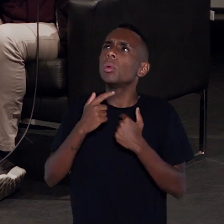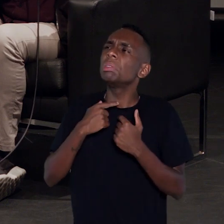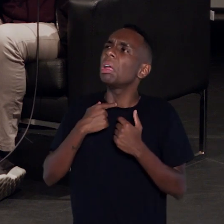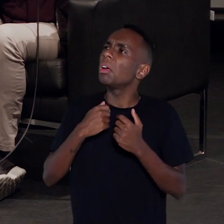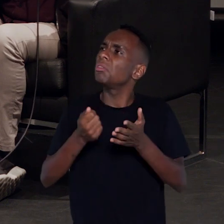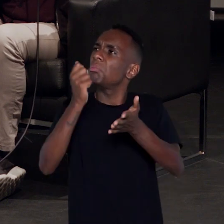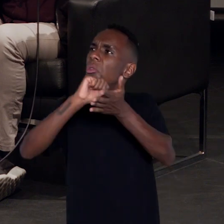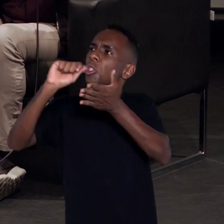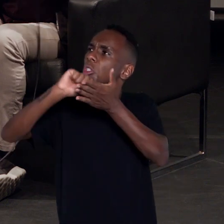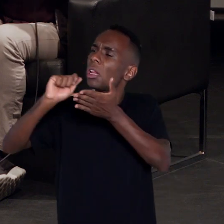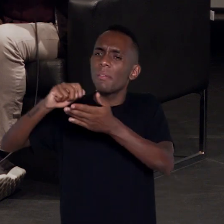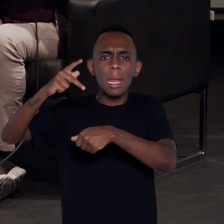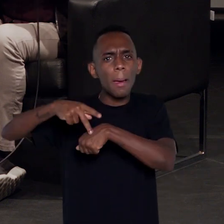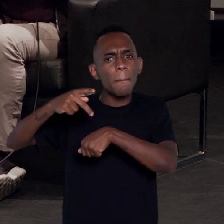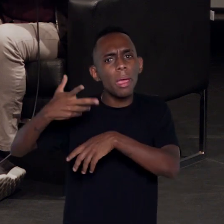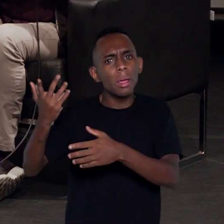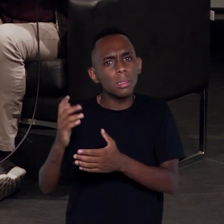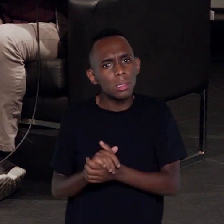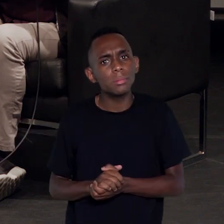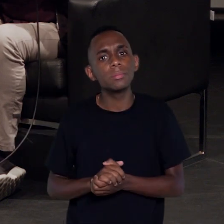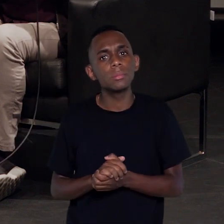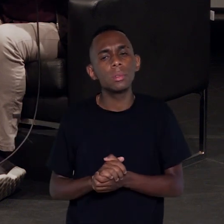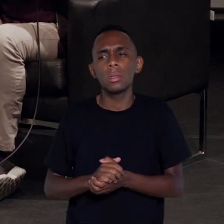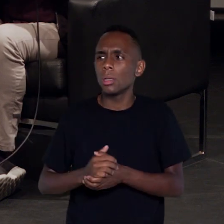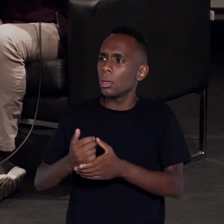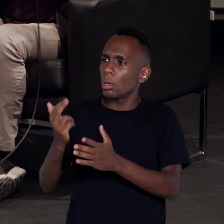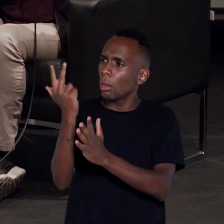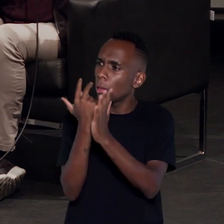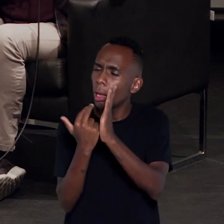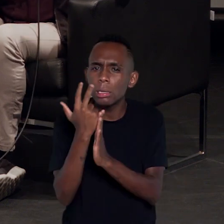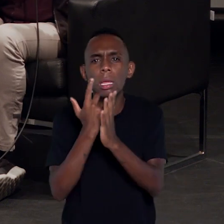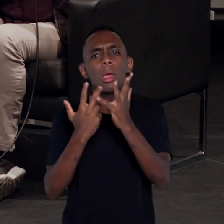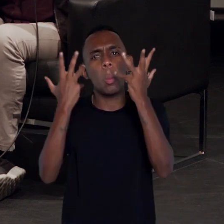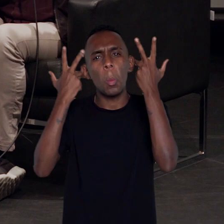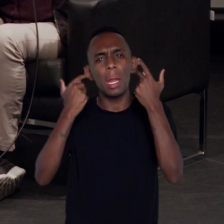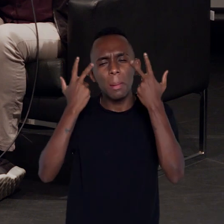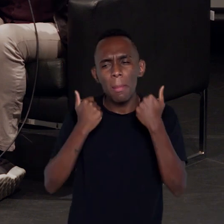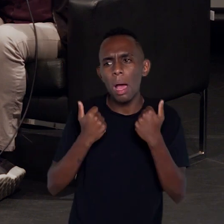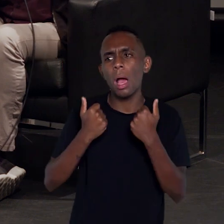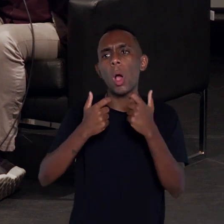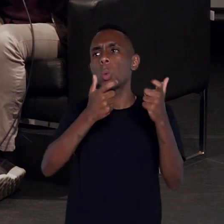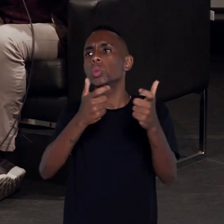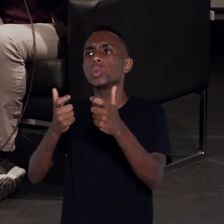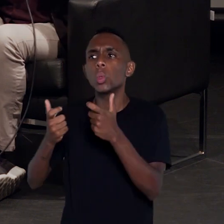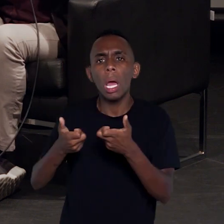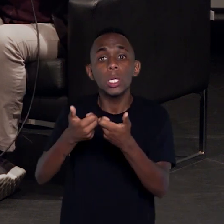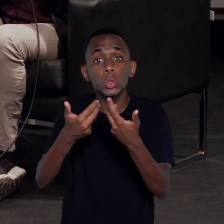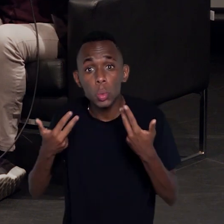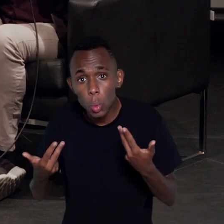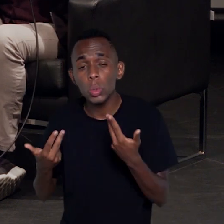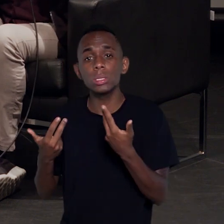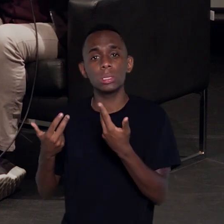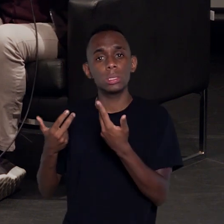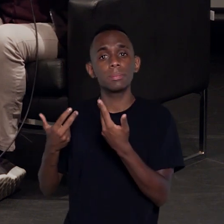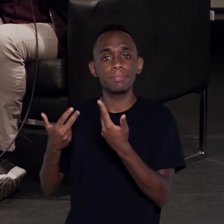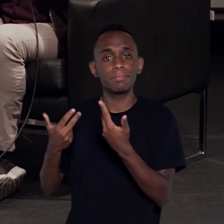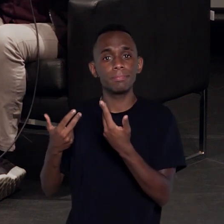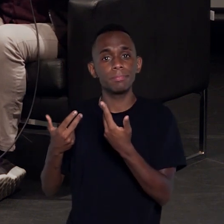registrar aquelas histórias, né, com representações de animais, de lugares, de